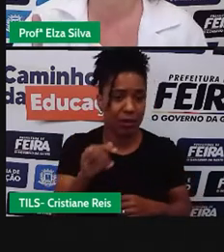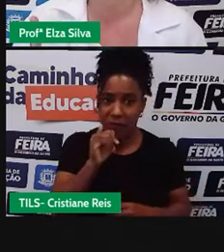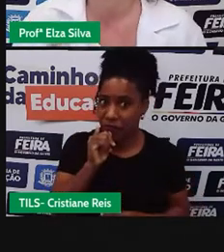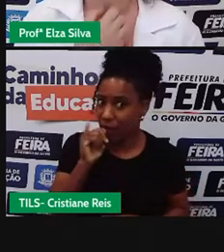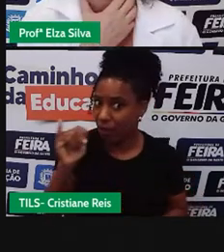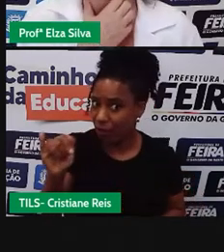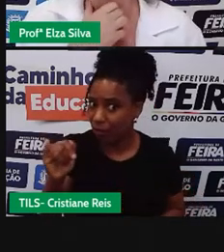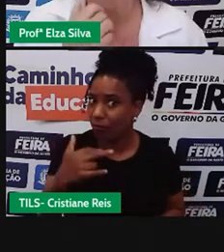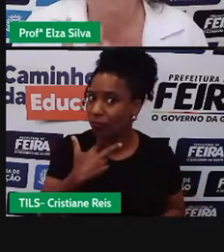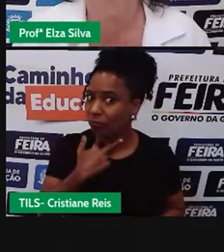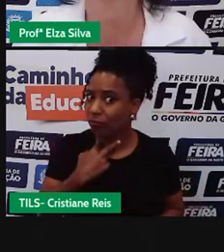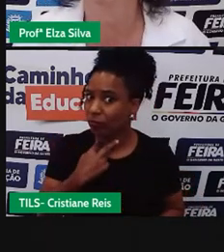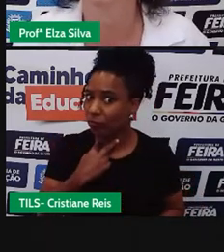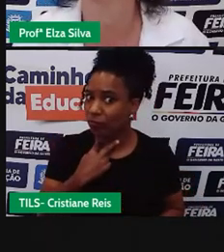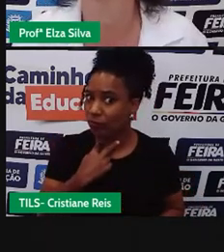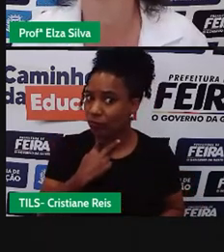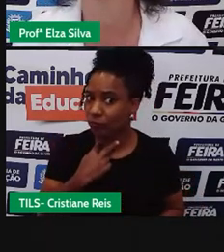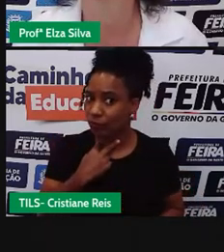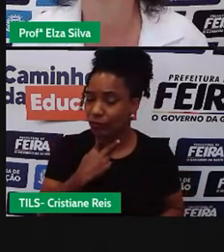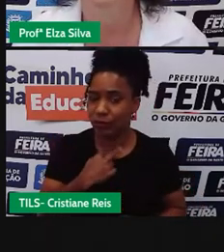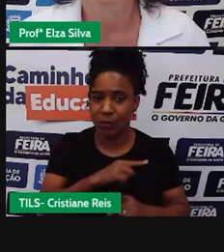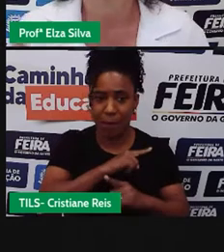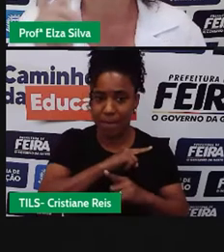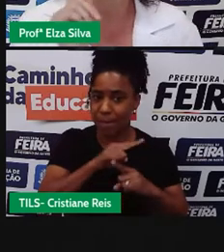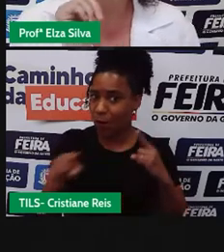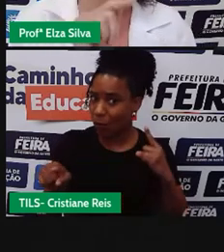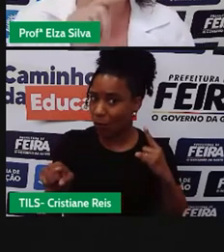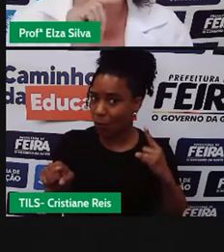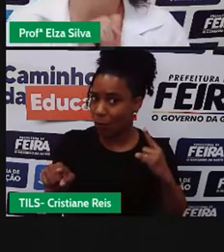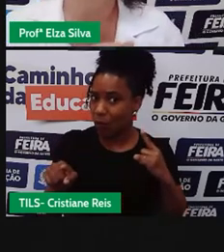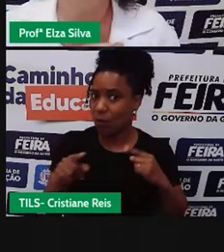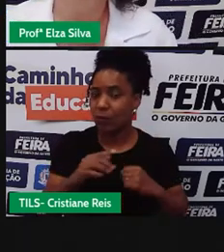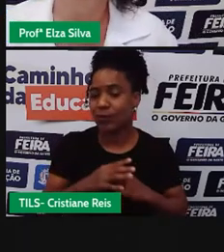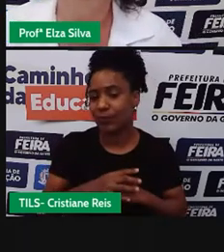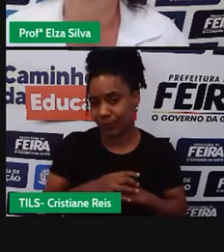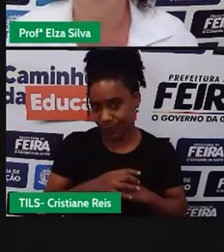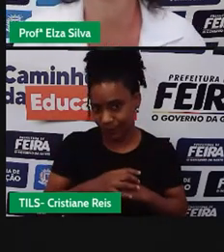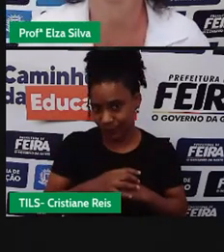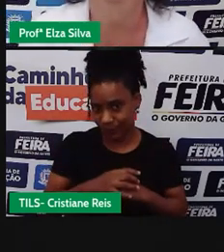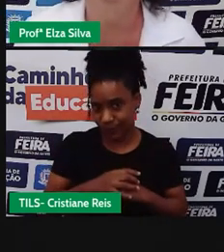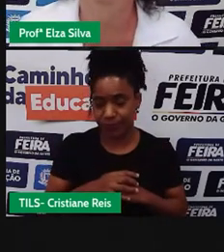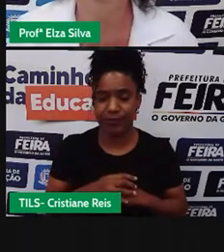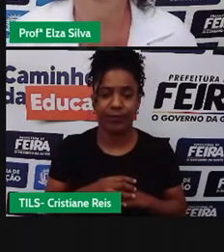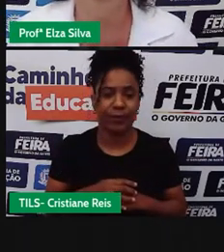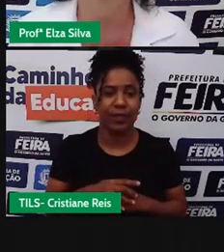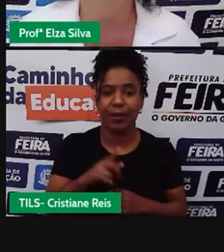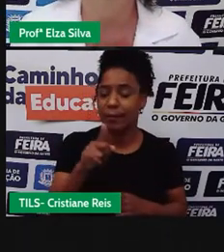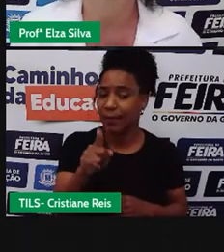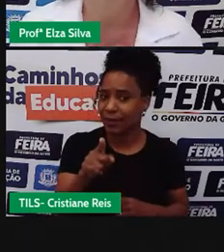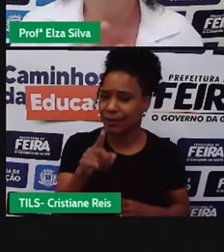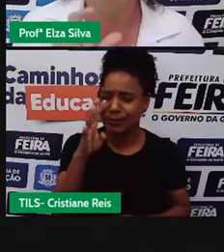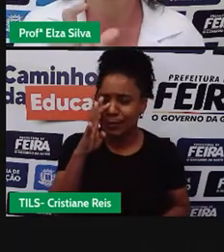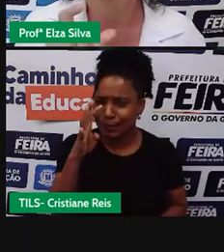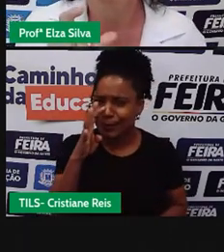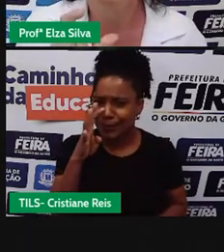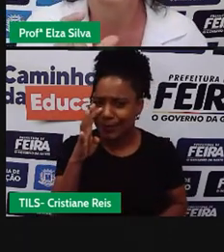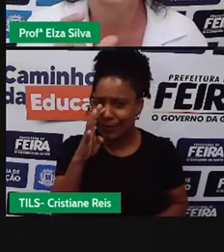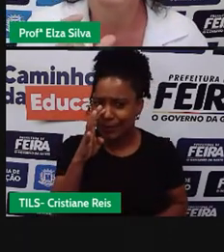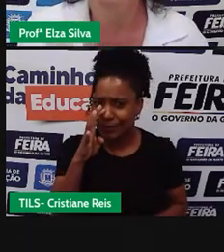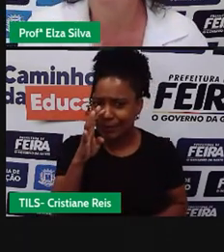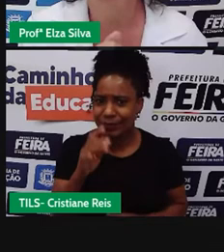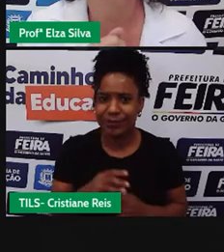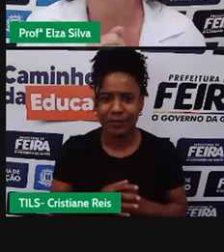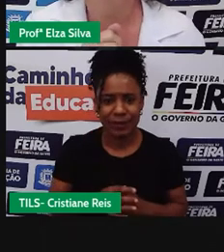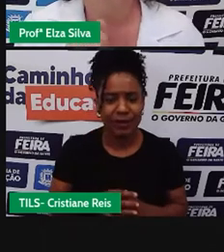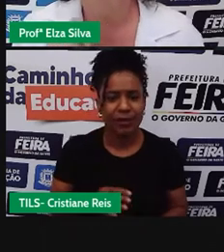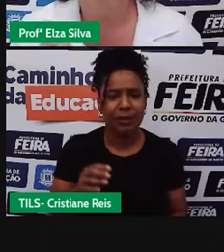ninguém. Eu estou te proibindo. Mas eu gostaria de chamar a atenção para você, de vocês para